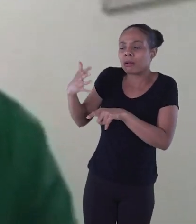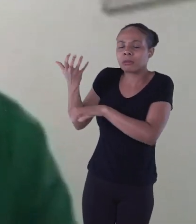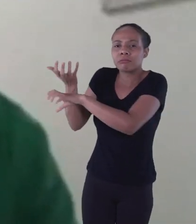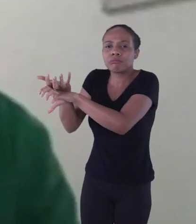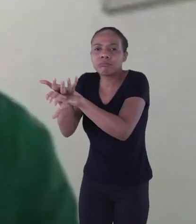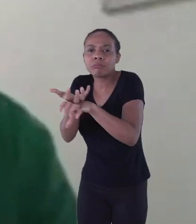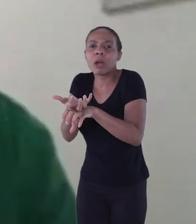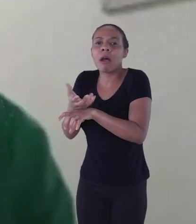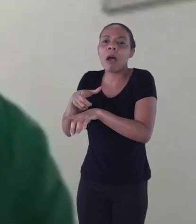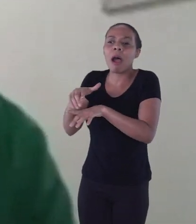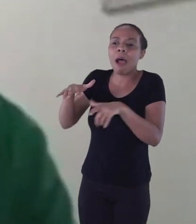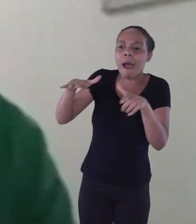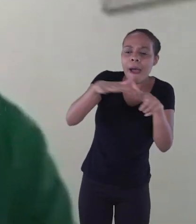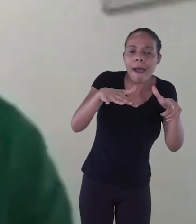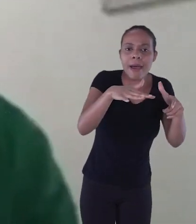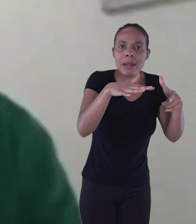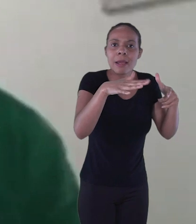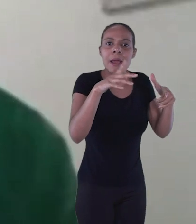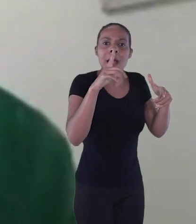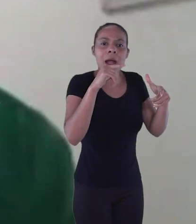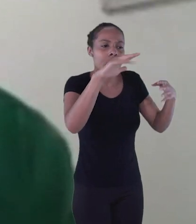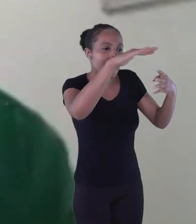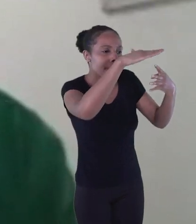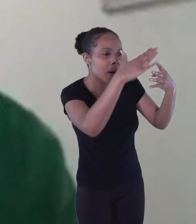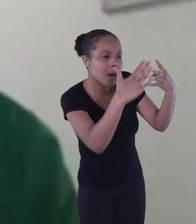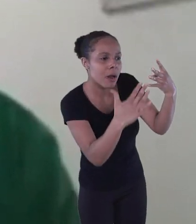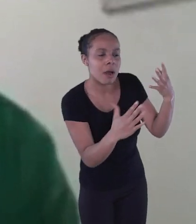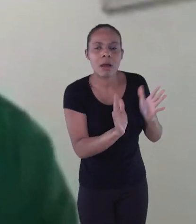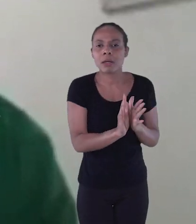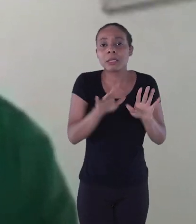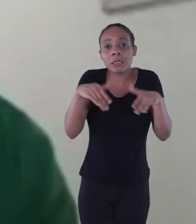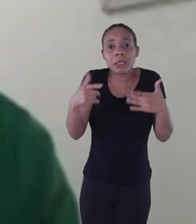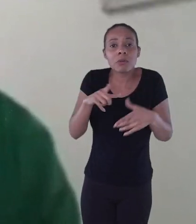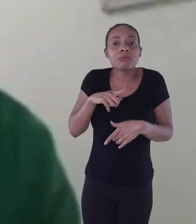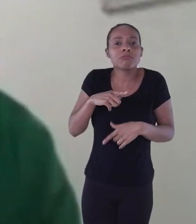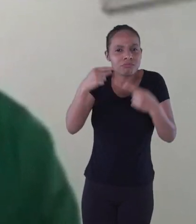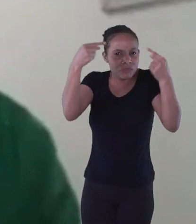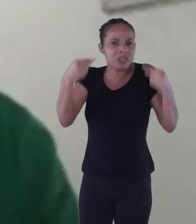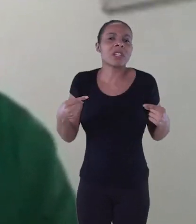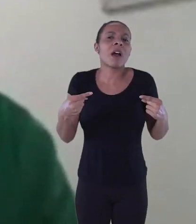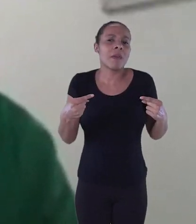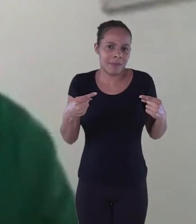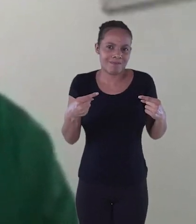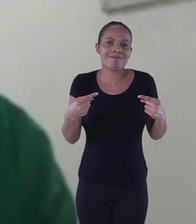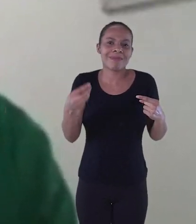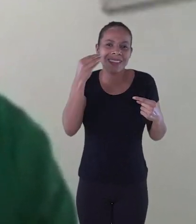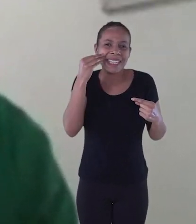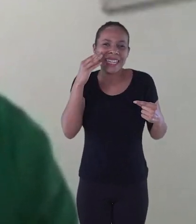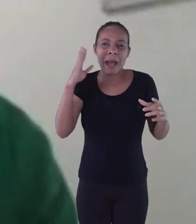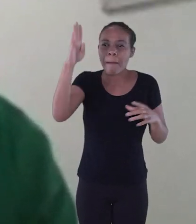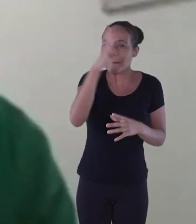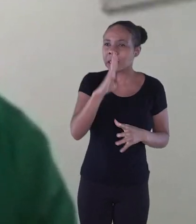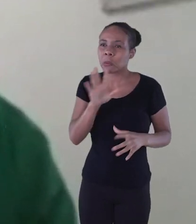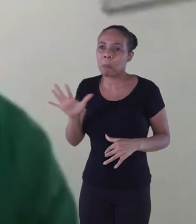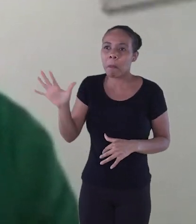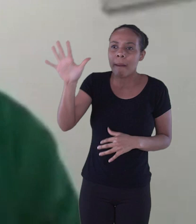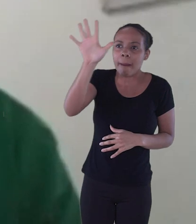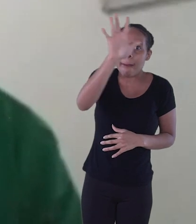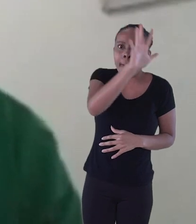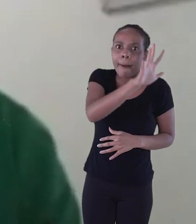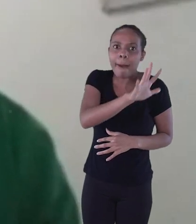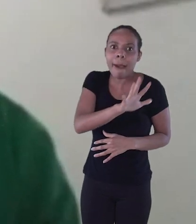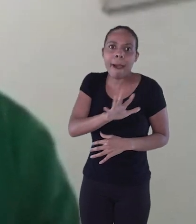litoral. Então, e também esse foi um desafio, dar